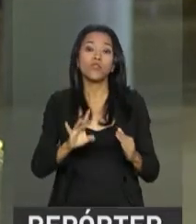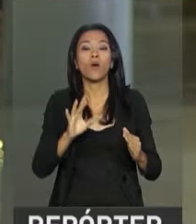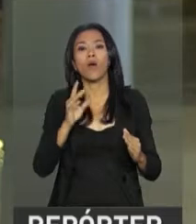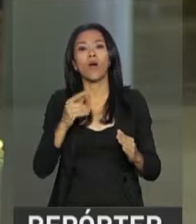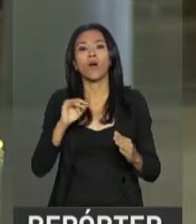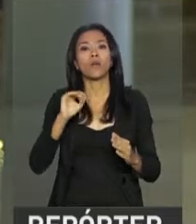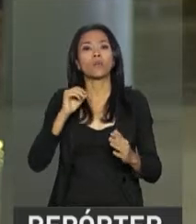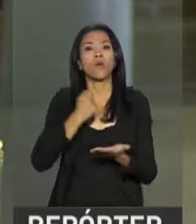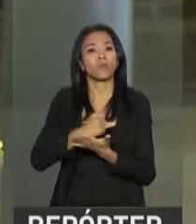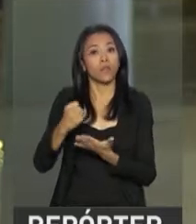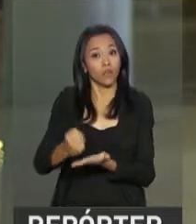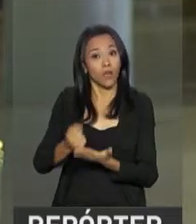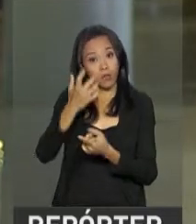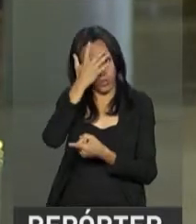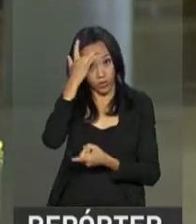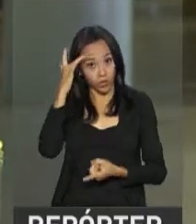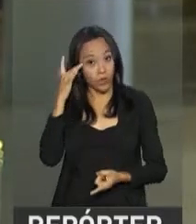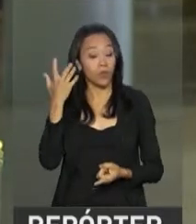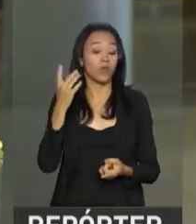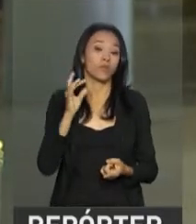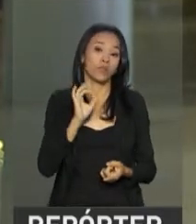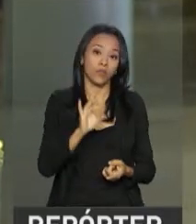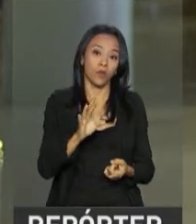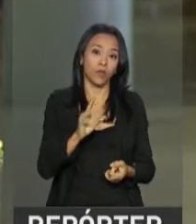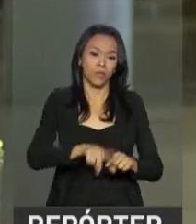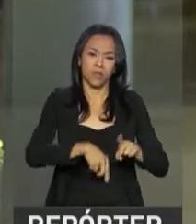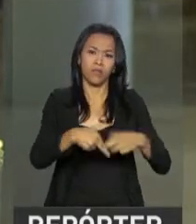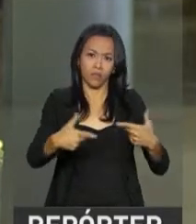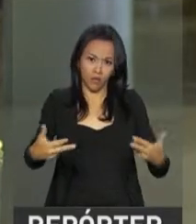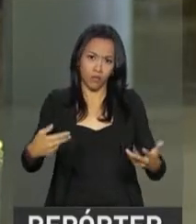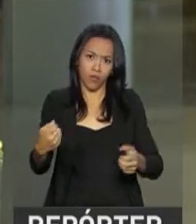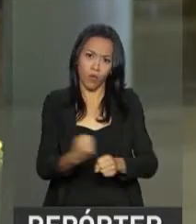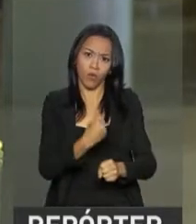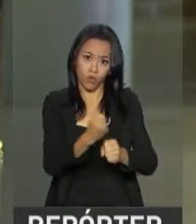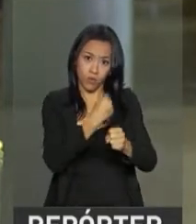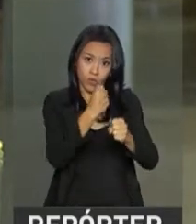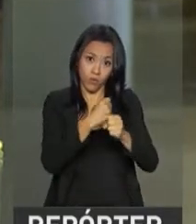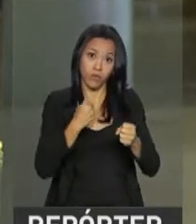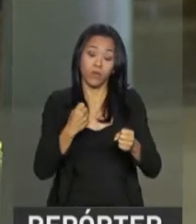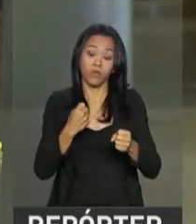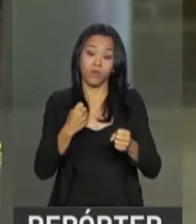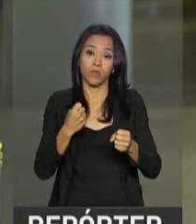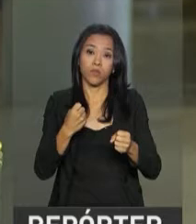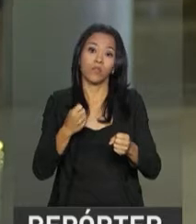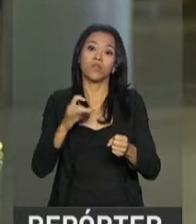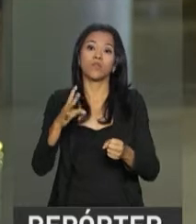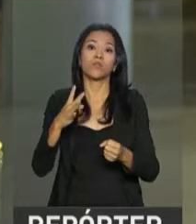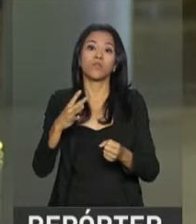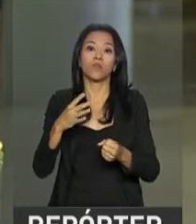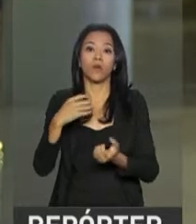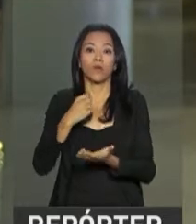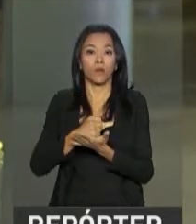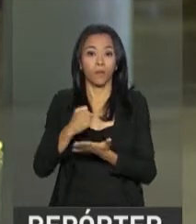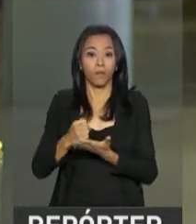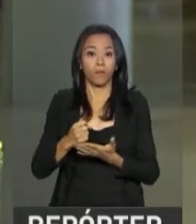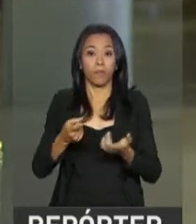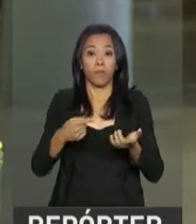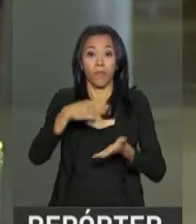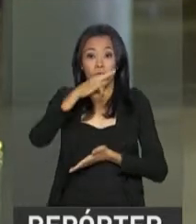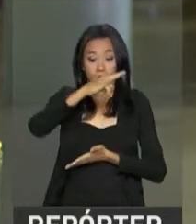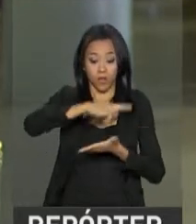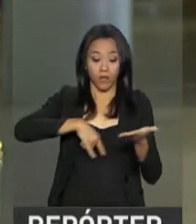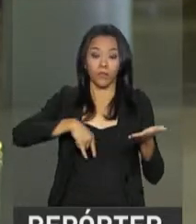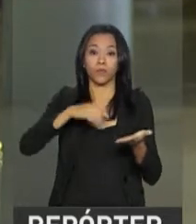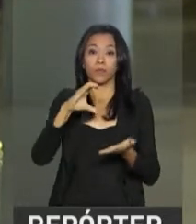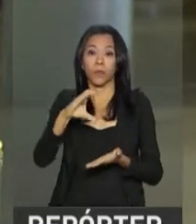da mão de obra equipamentos e ferramentas necessárias nos casar os casos de perdão os cadastros são avaliados